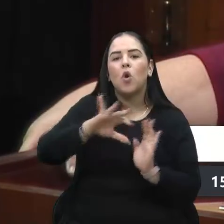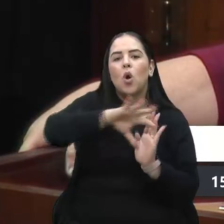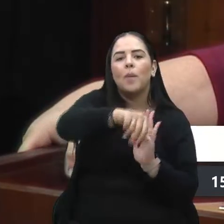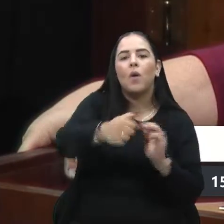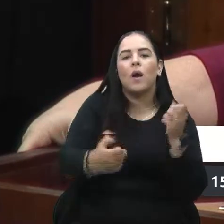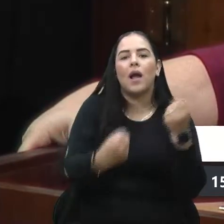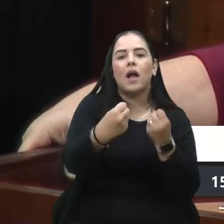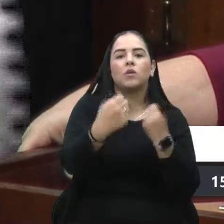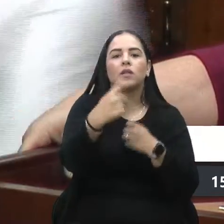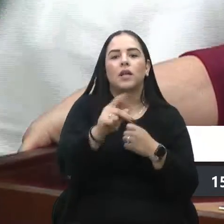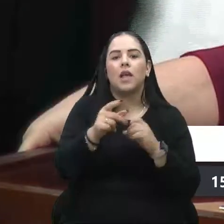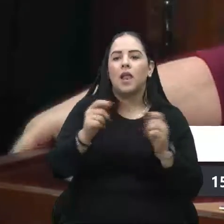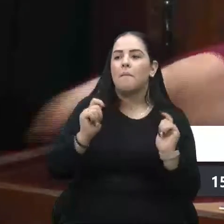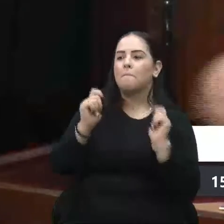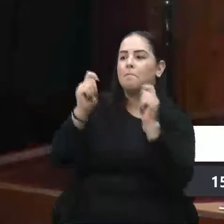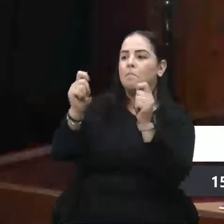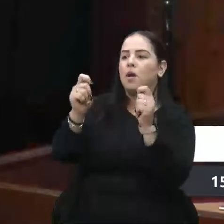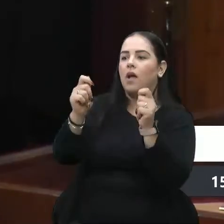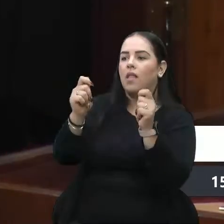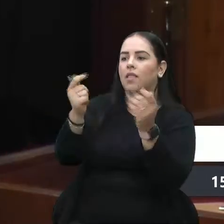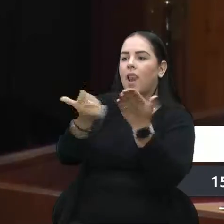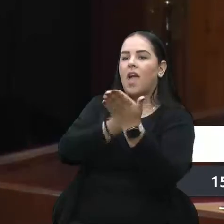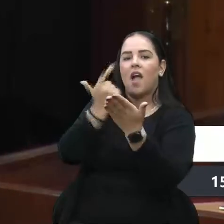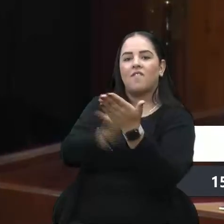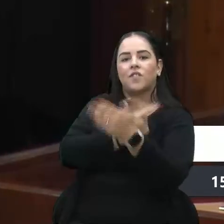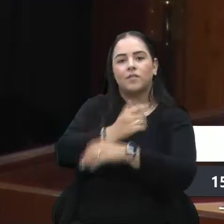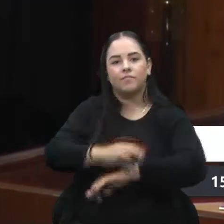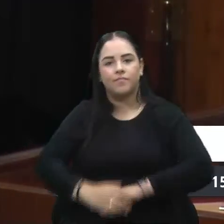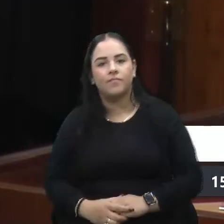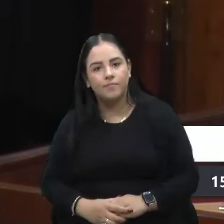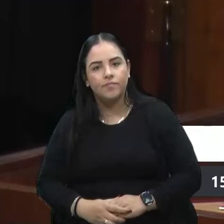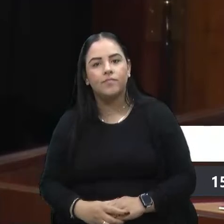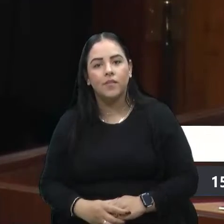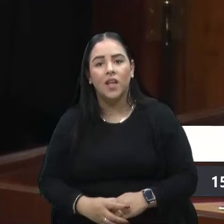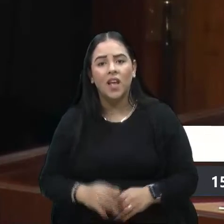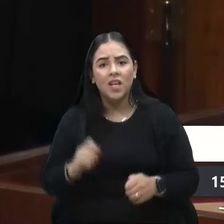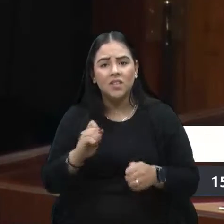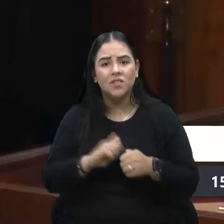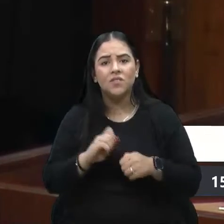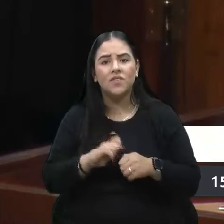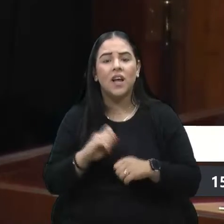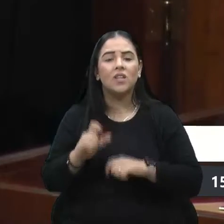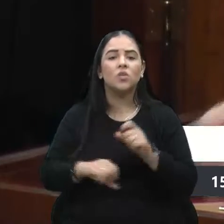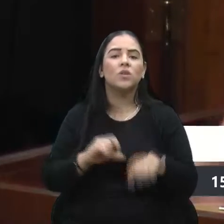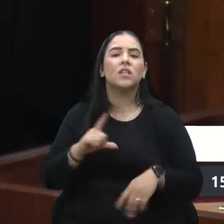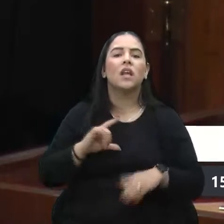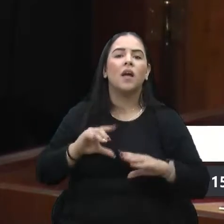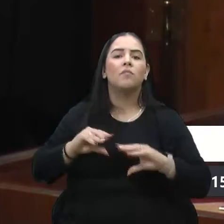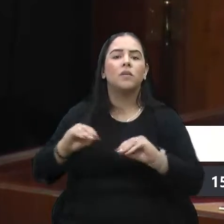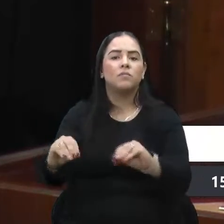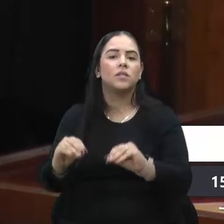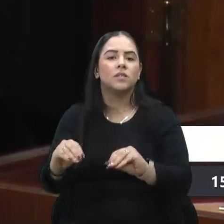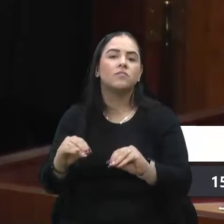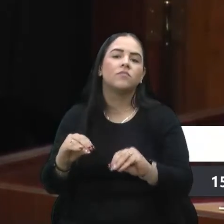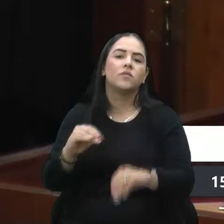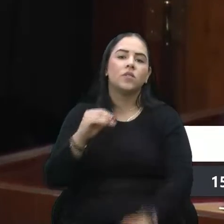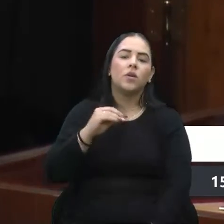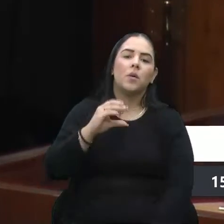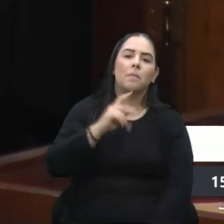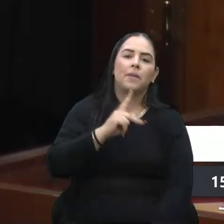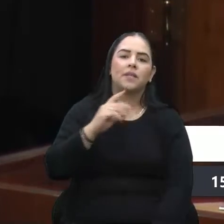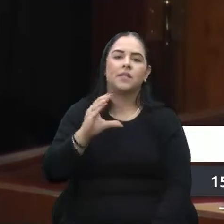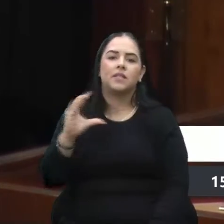carro dele, ele apresenta o livro, que faça essa intervenção nos presídios, nos Comando Vermelho, no PCC,